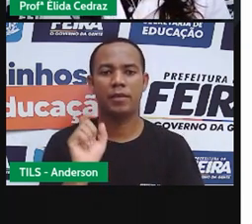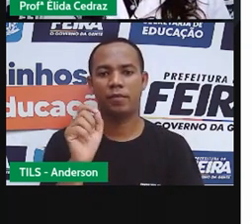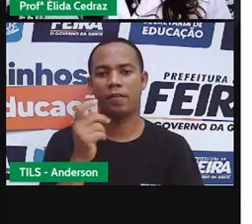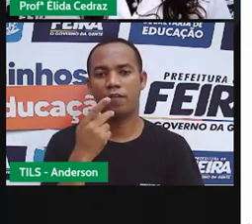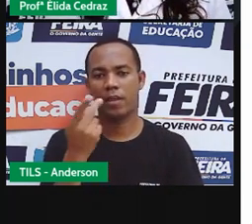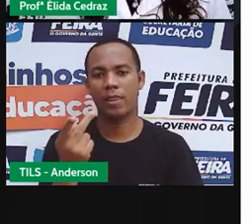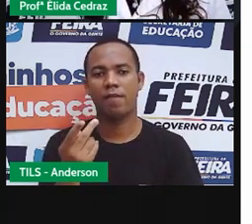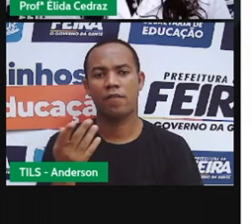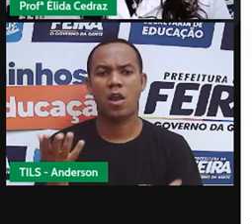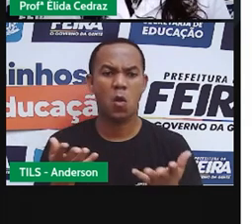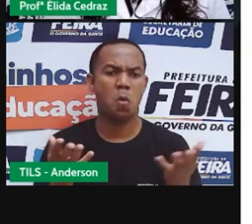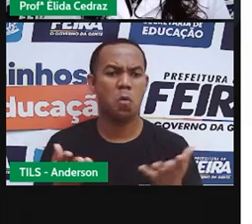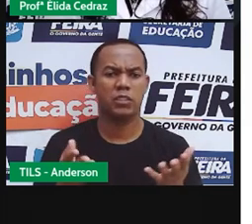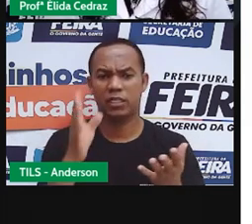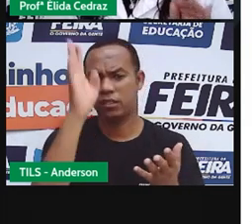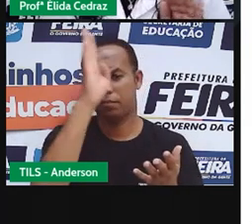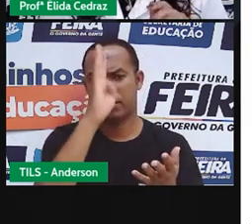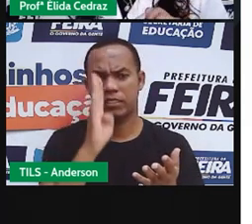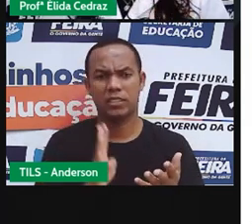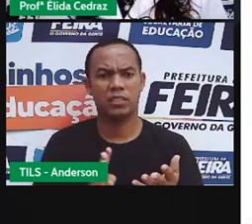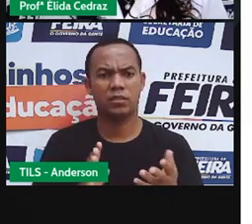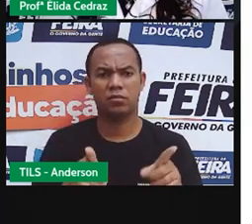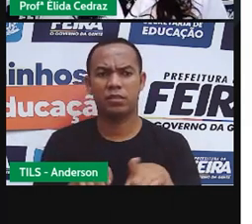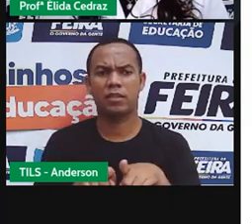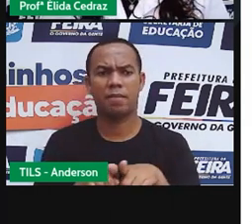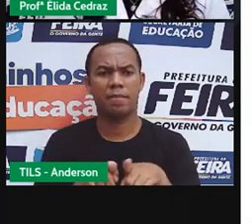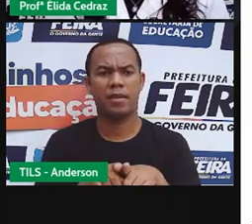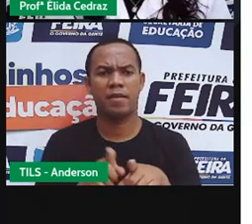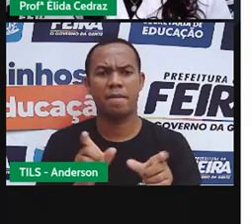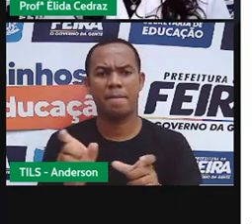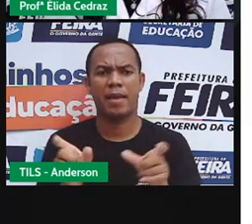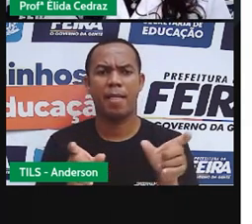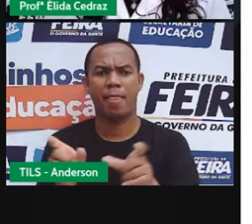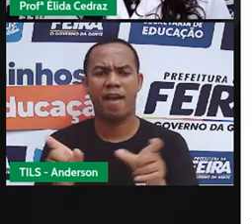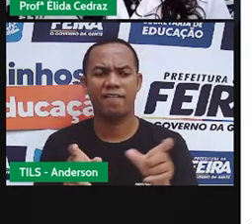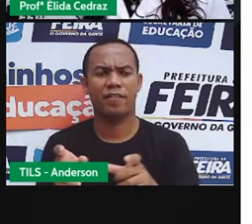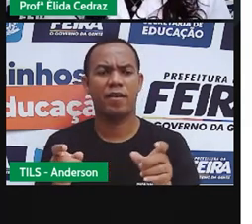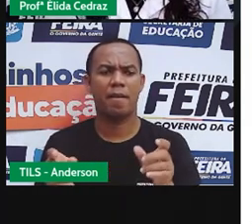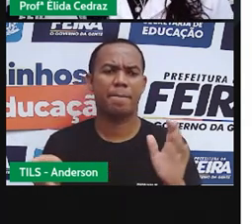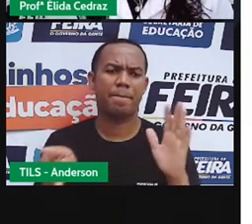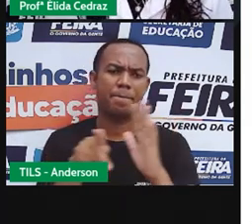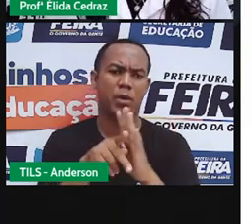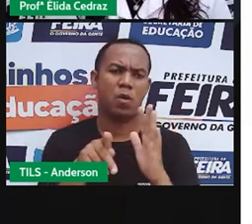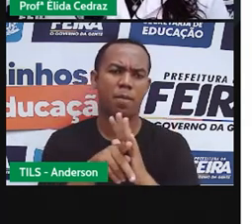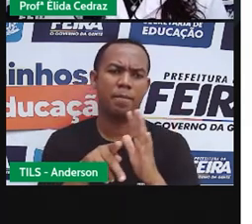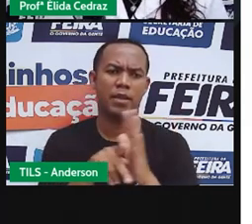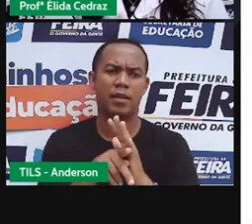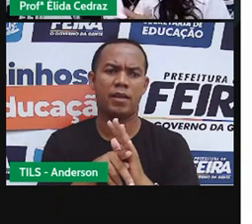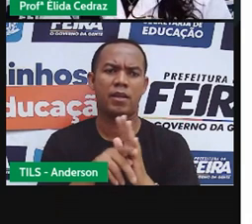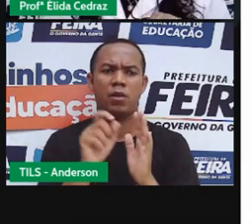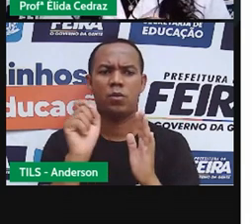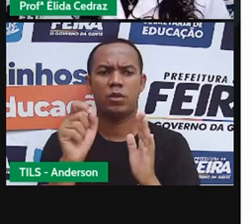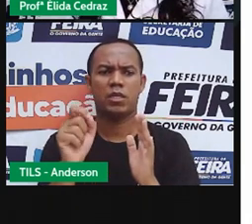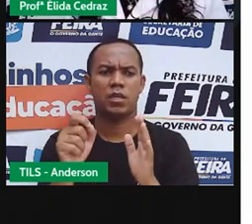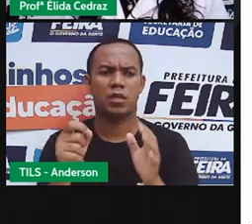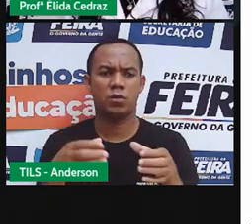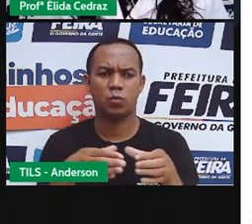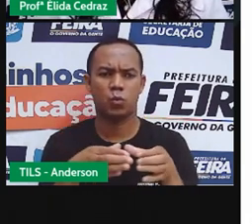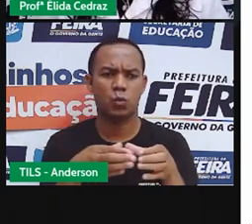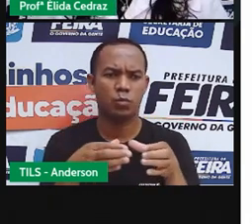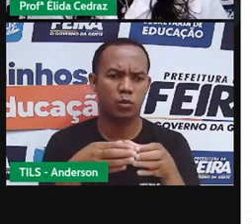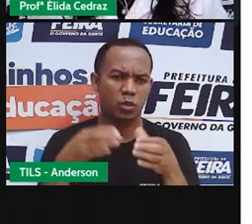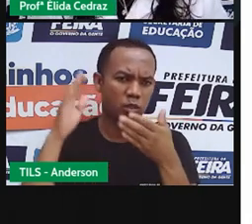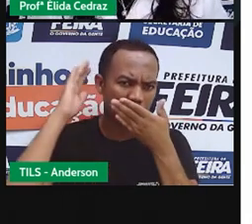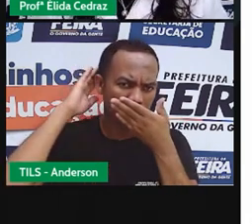que falamos hoje aqui no Brasil. Aproveite algumas palavras que você conhece e que são de origem